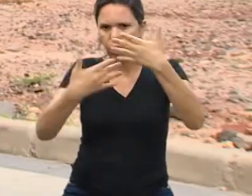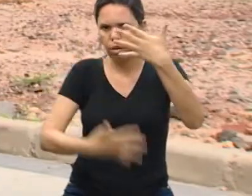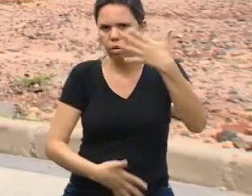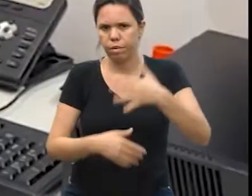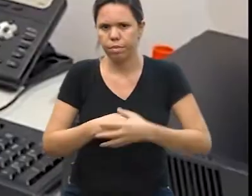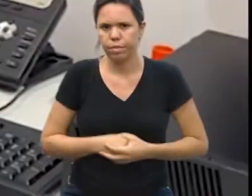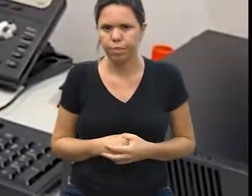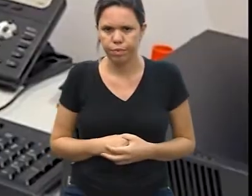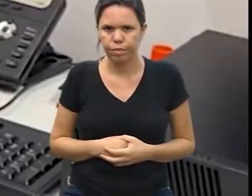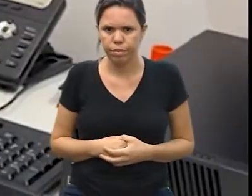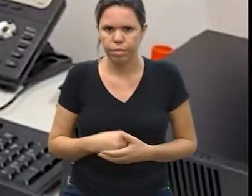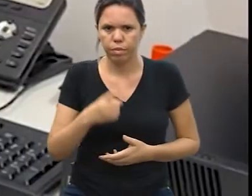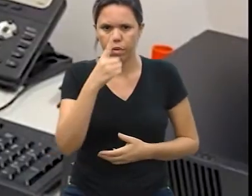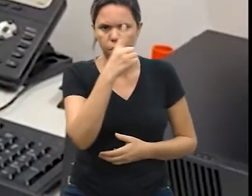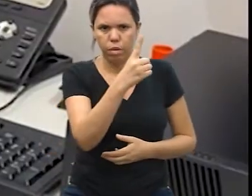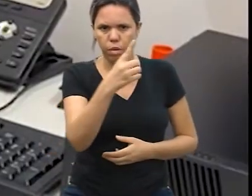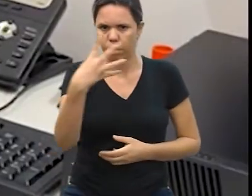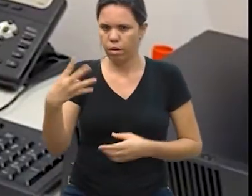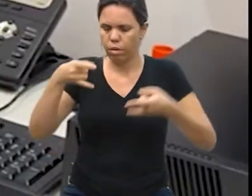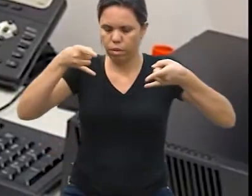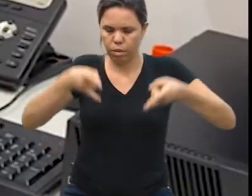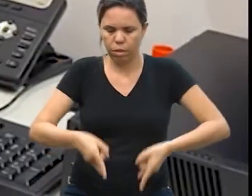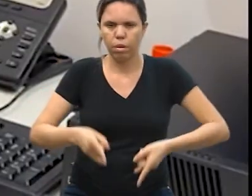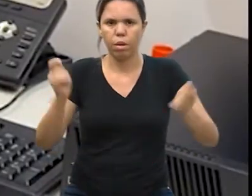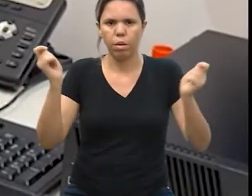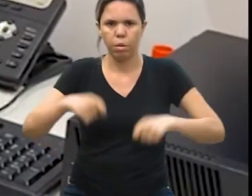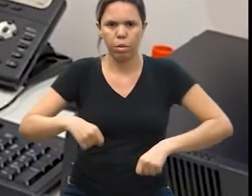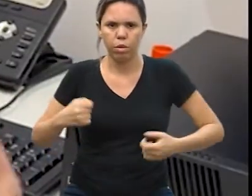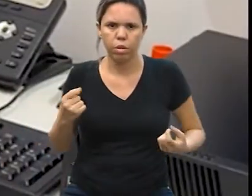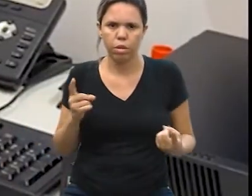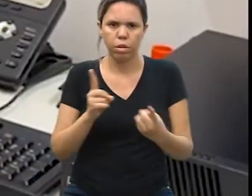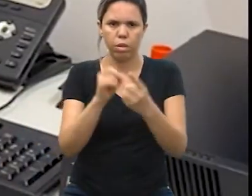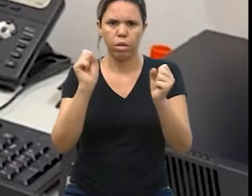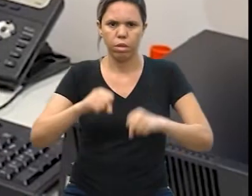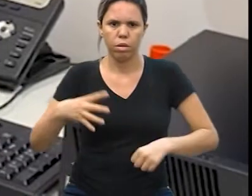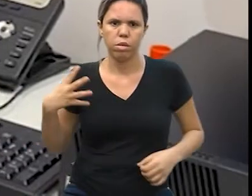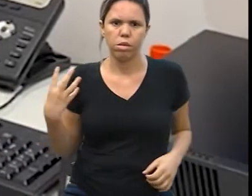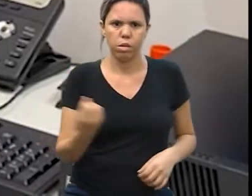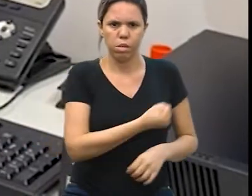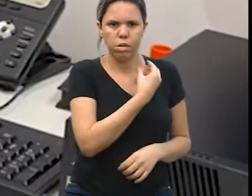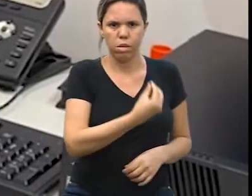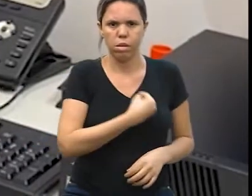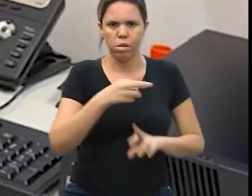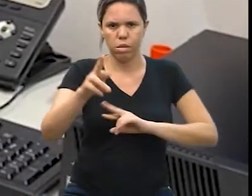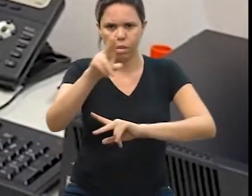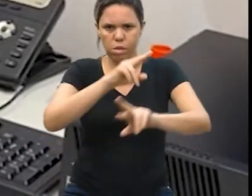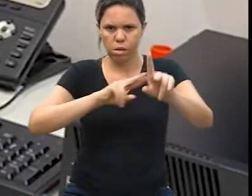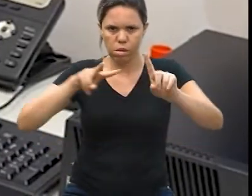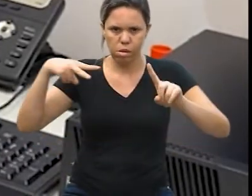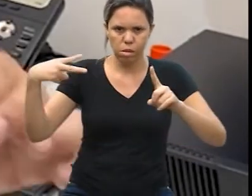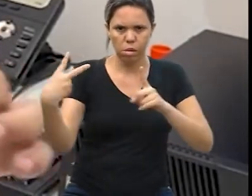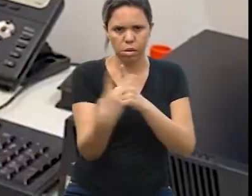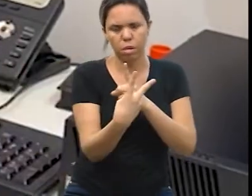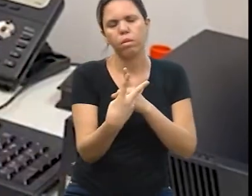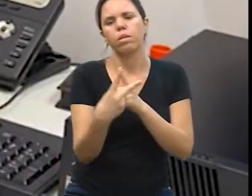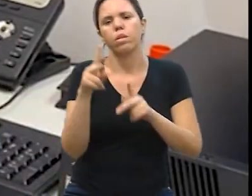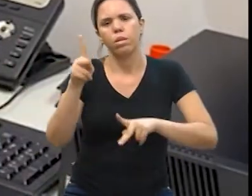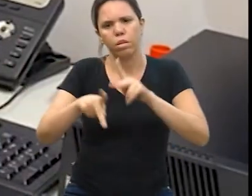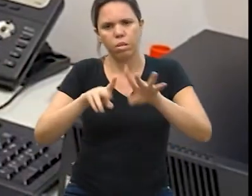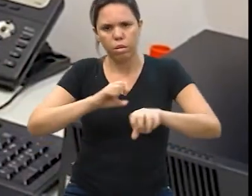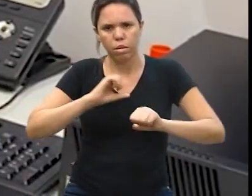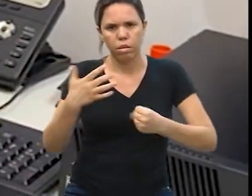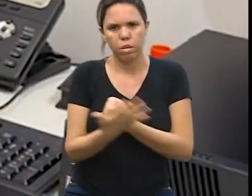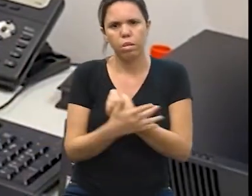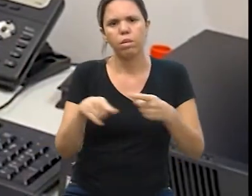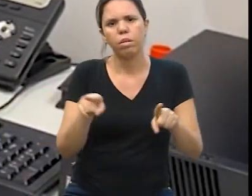respeito do assunto. São 114 leitos que podem, sim, salvar vidas nos diferentes aspectos, tanto os que estão